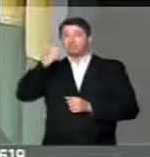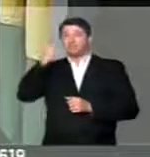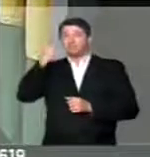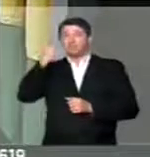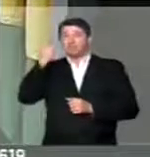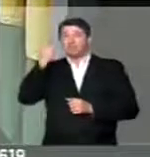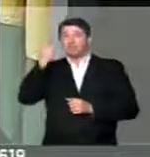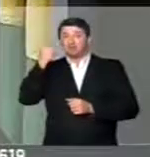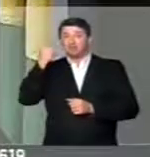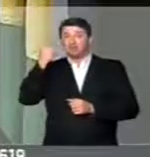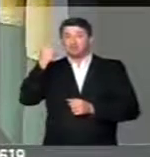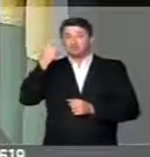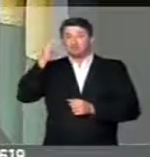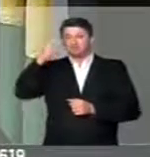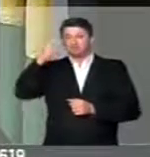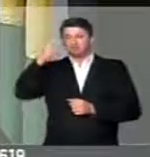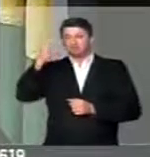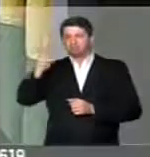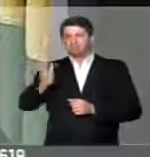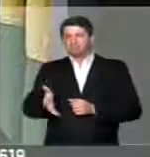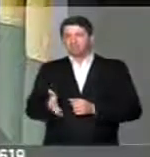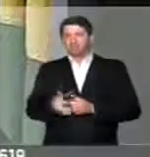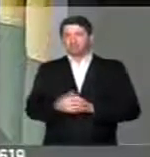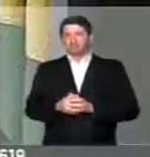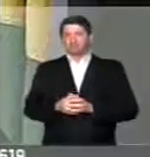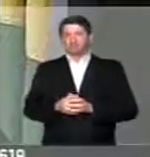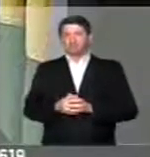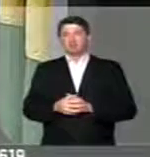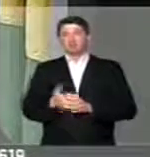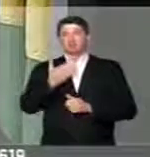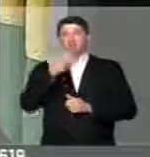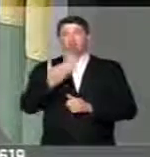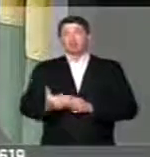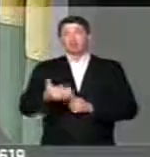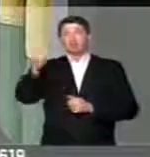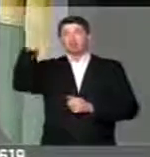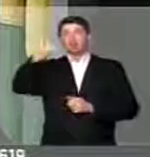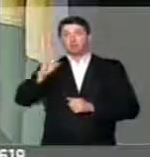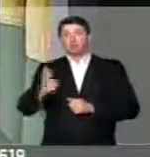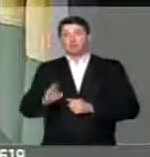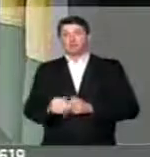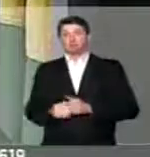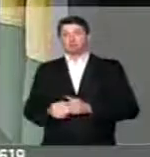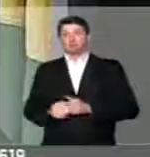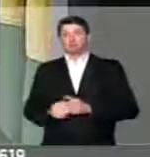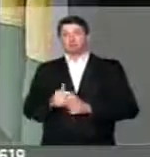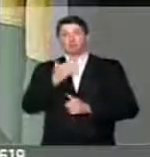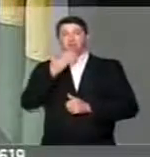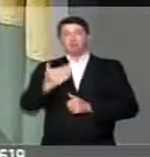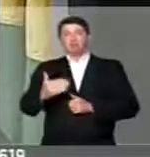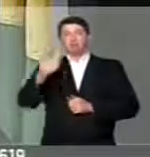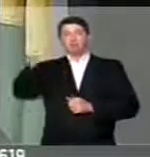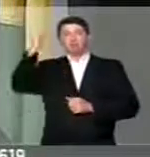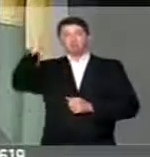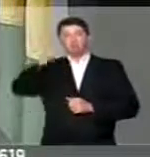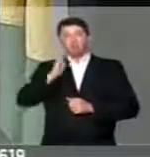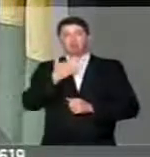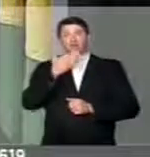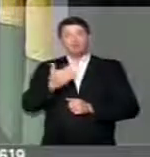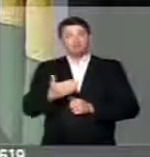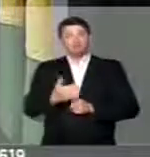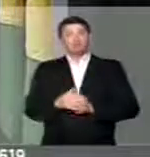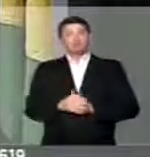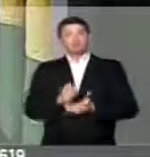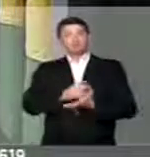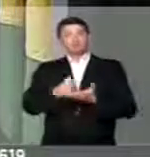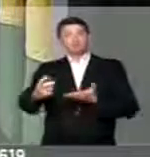senadores decididos pelo Brasil. Estão decididos a votar a favor do